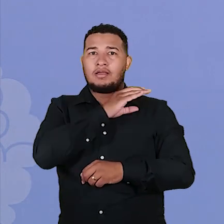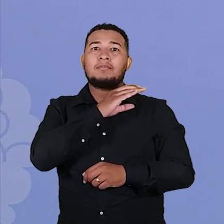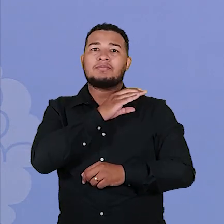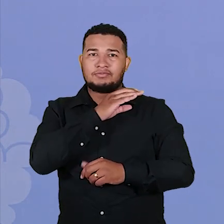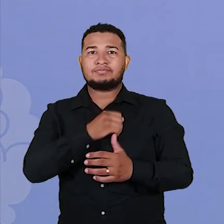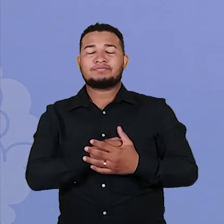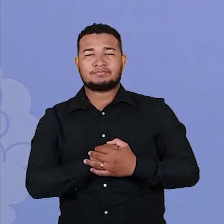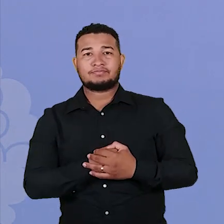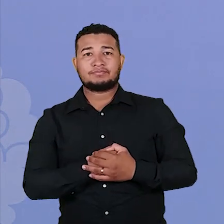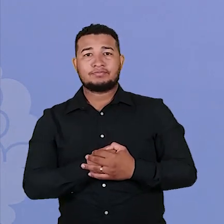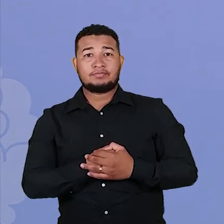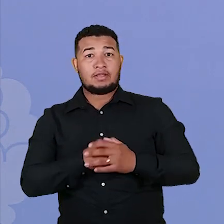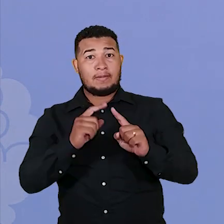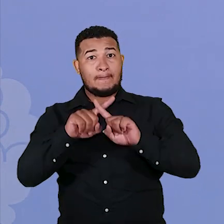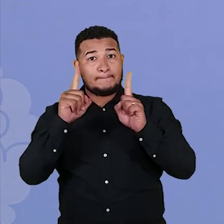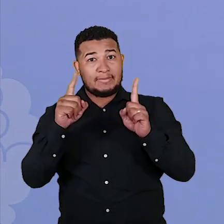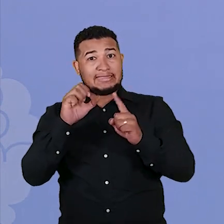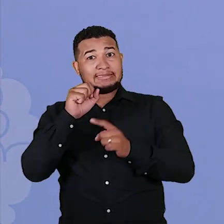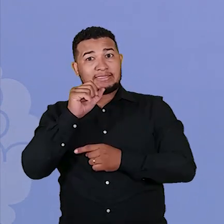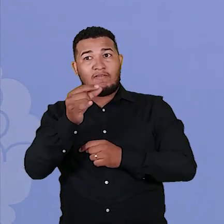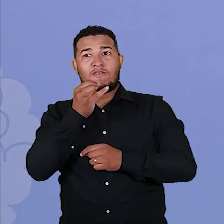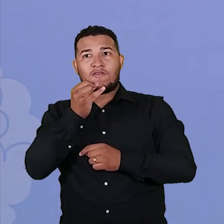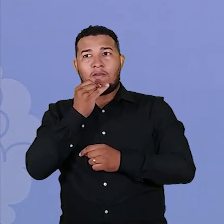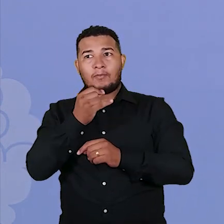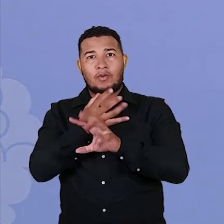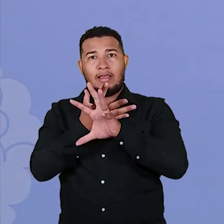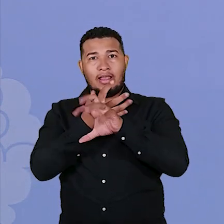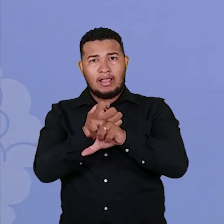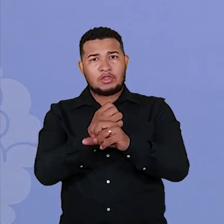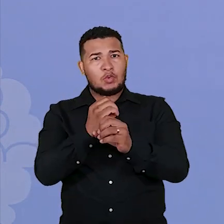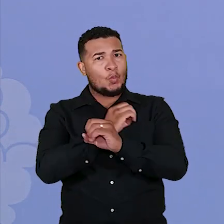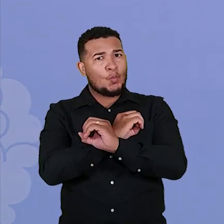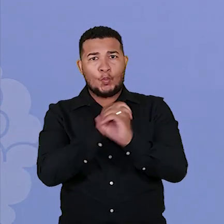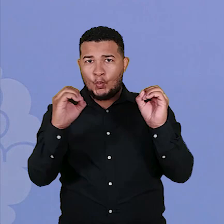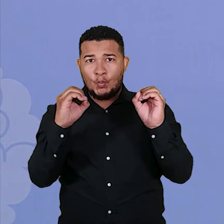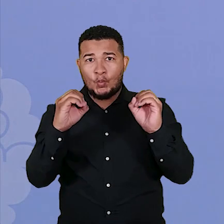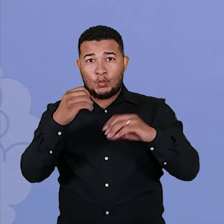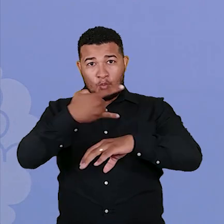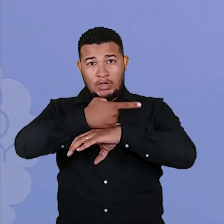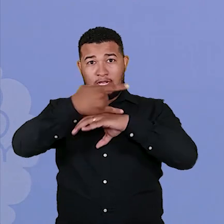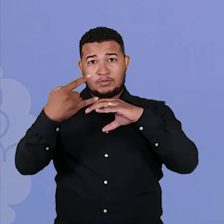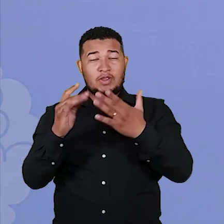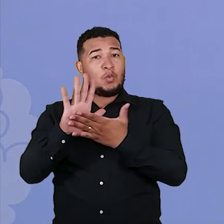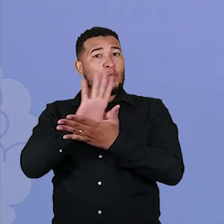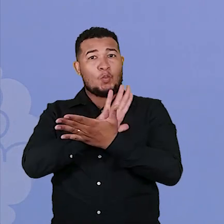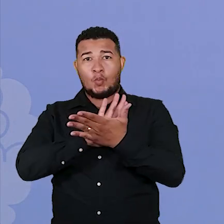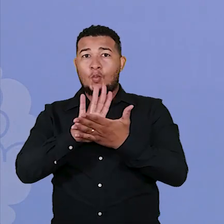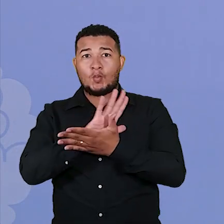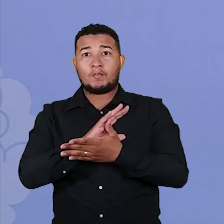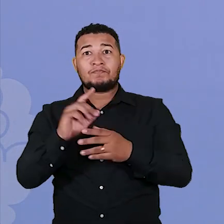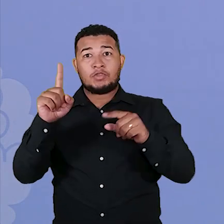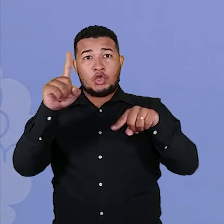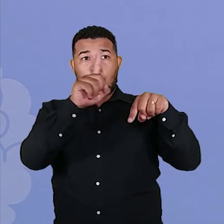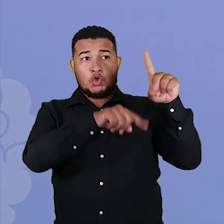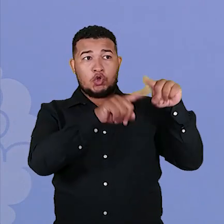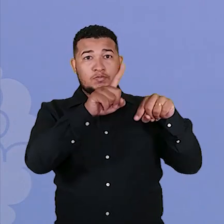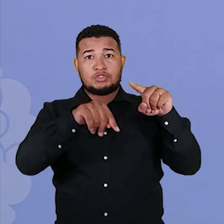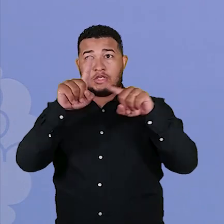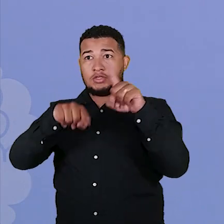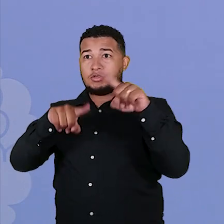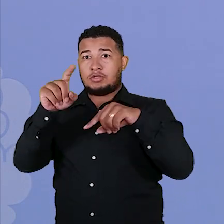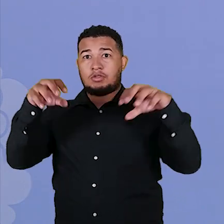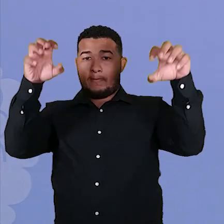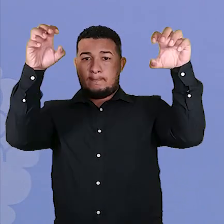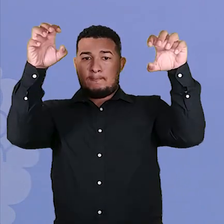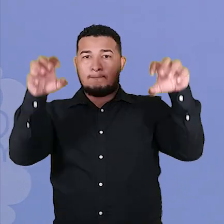bem depois vai chegar a pena agora se a gente será a sua atrito se não tivesse atmosfera e jogasse esses